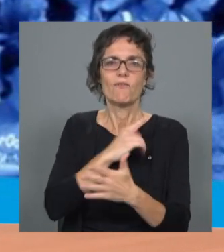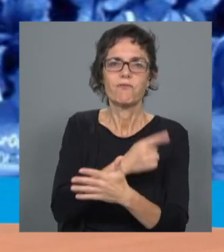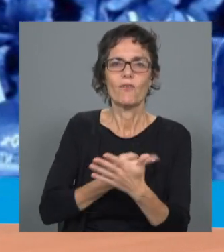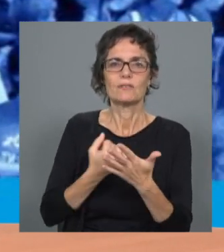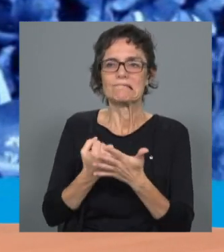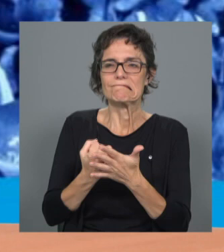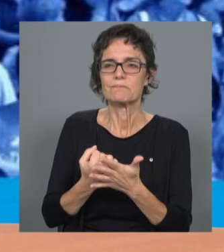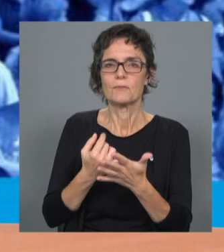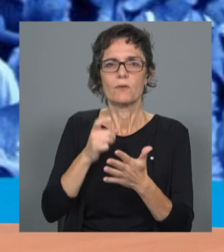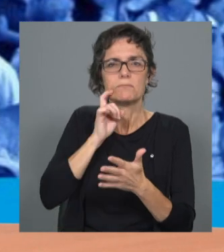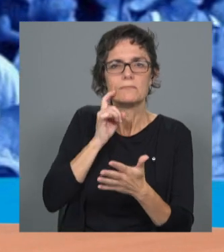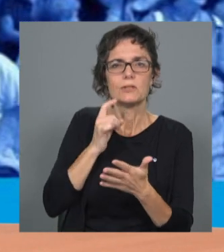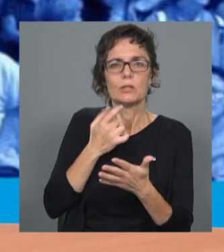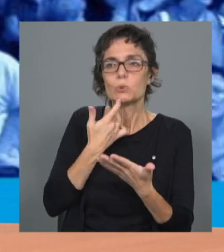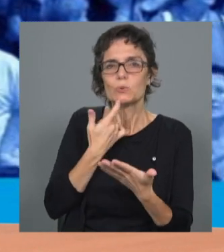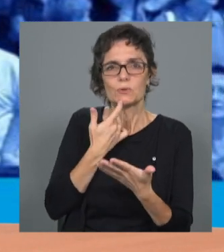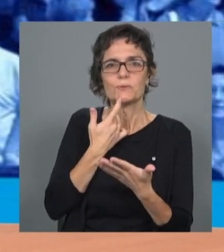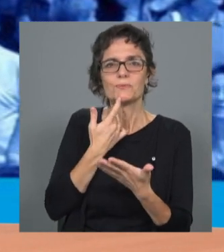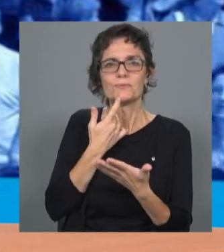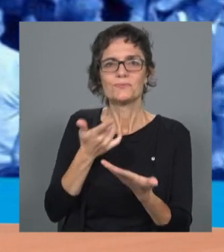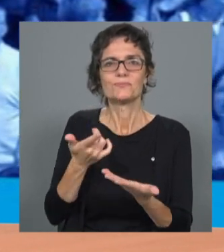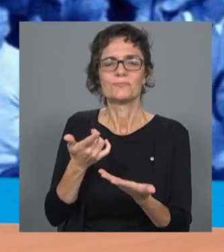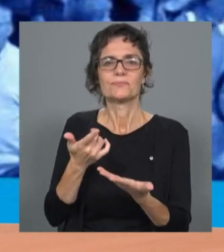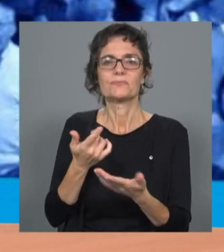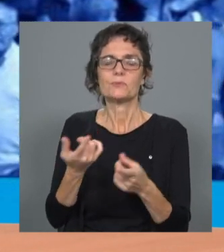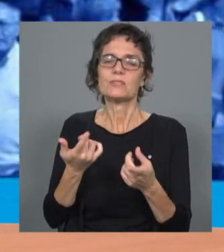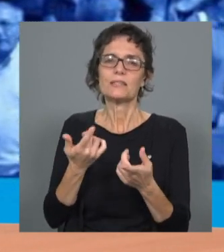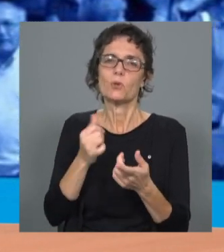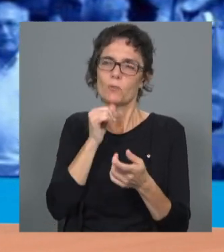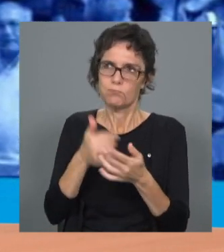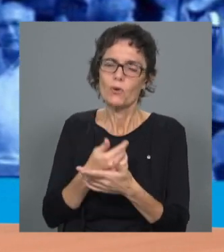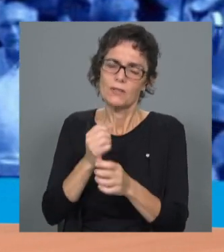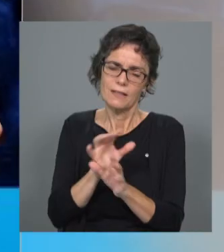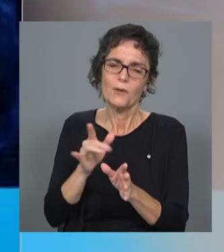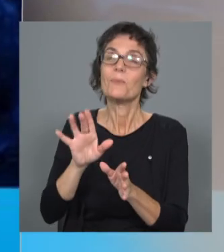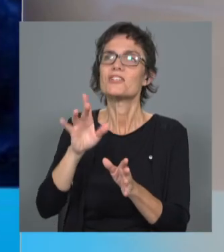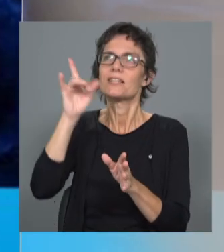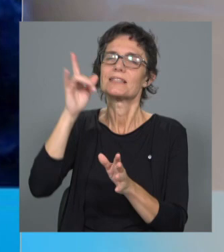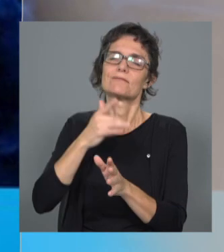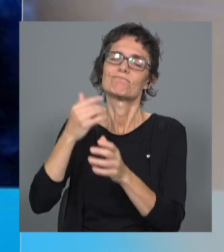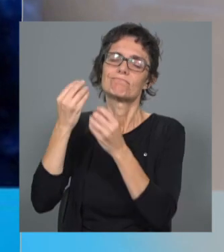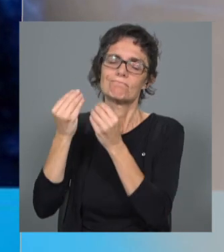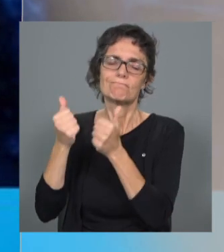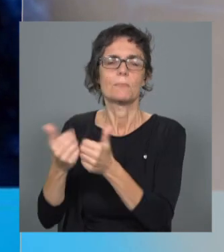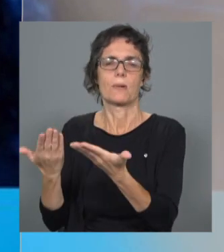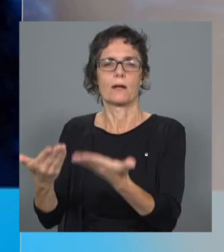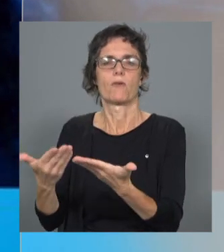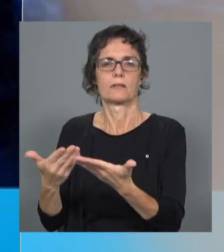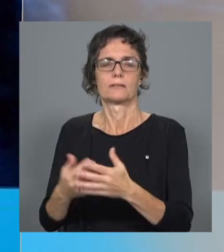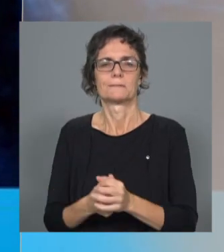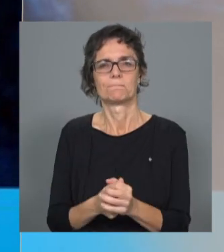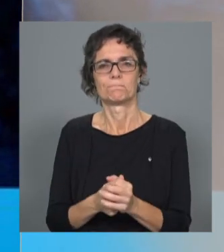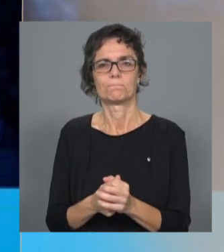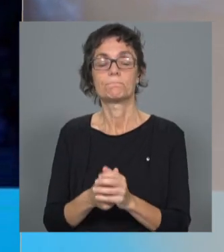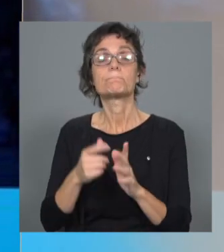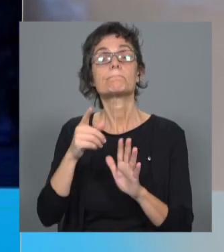segurança. Também de que os nossos familiares partiram, mas estão bem, estão juntos. O Dia de Todos os Santos é o que se celebra neste